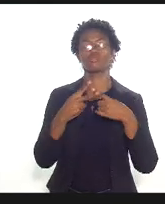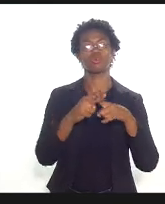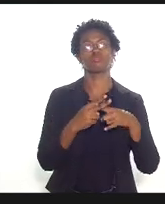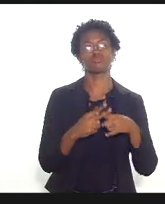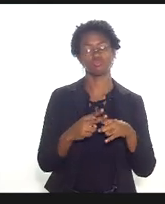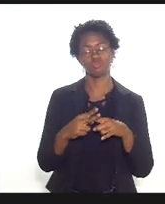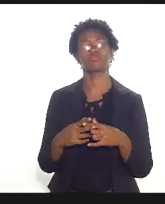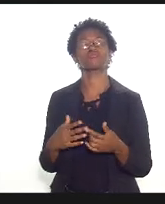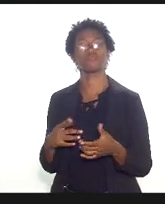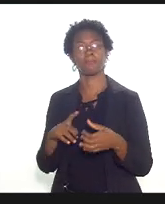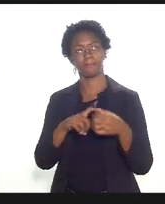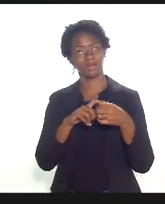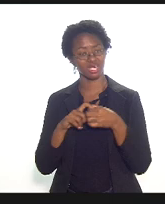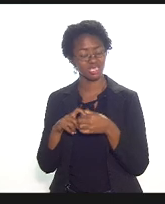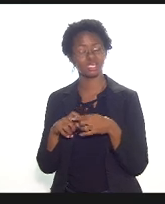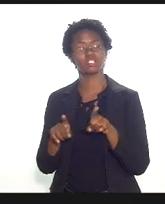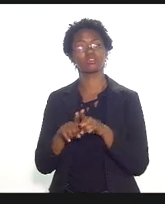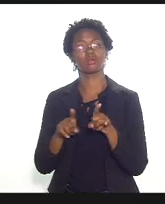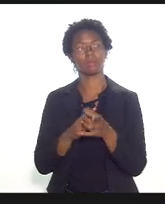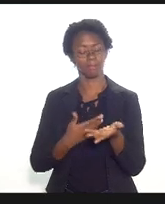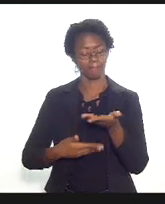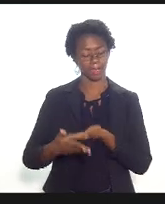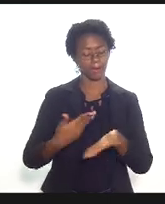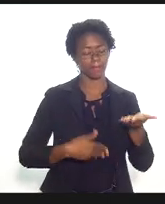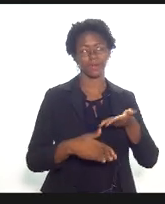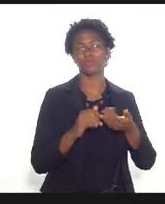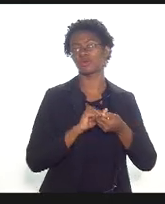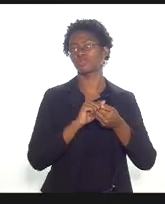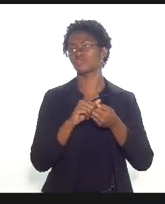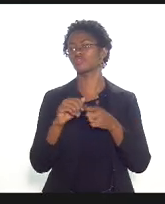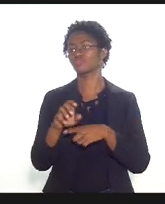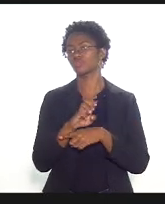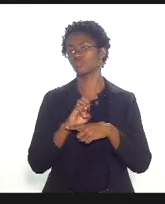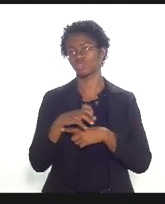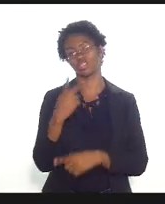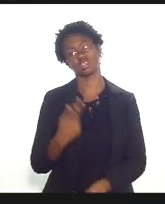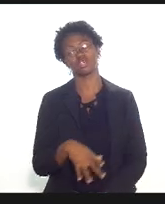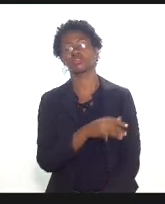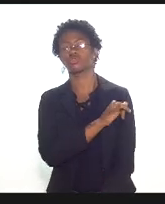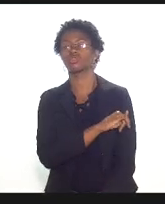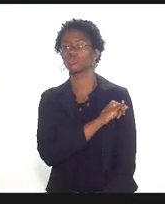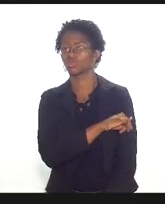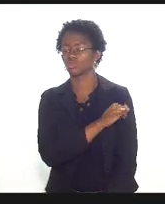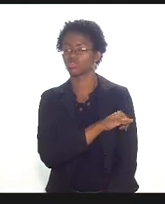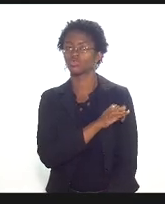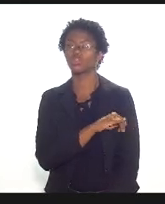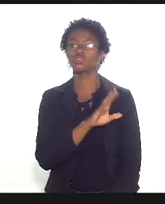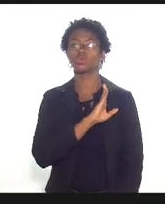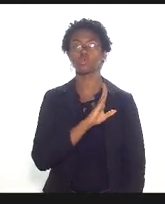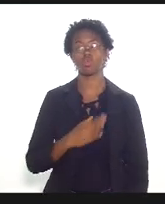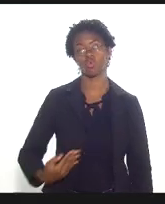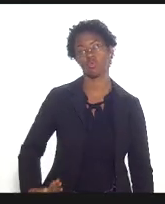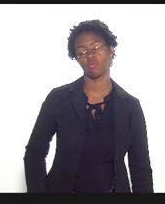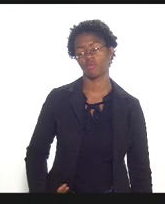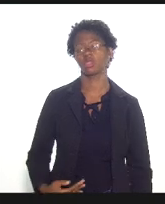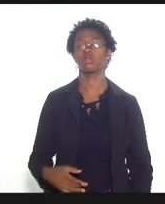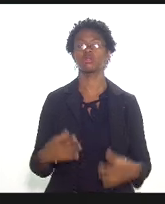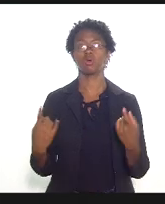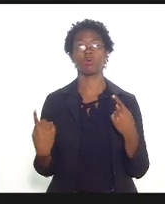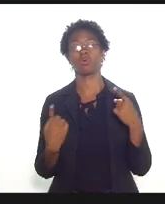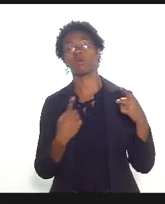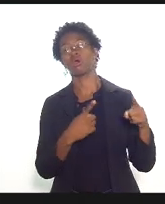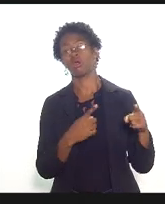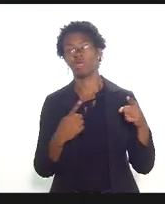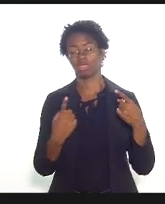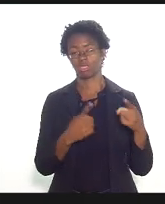parceria e na colaboração com o Estado, aqui no Estado do Rio de Janeiro, com o governo do Estado no combate a essa